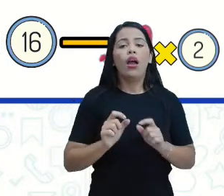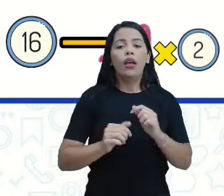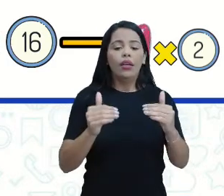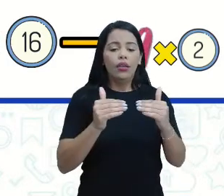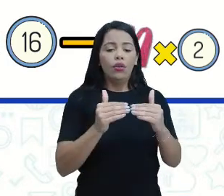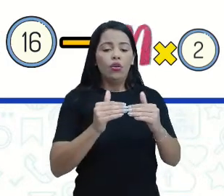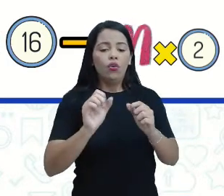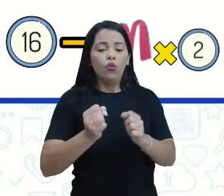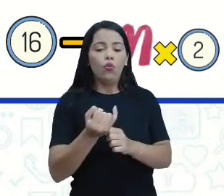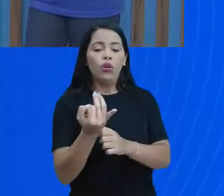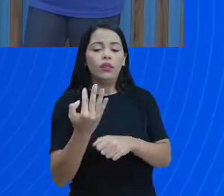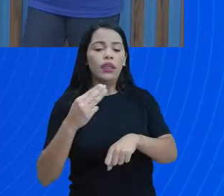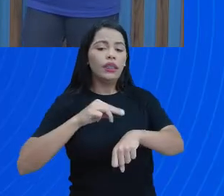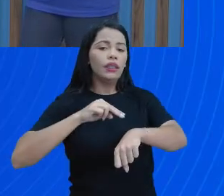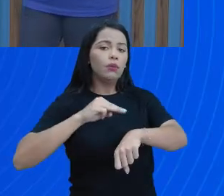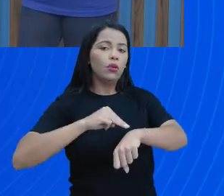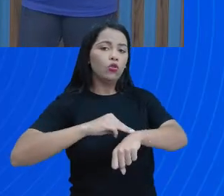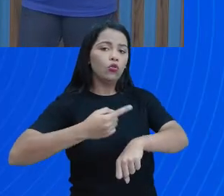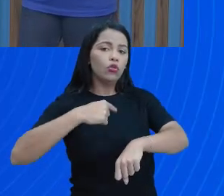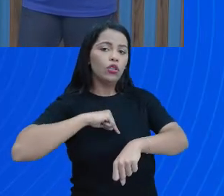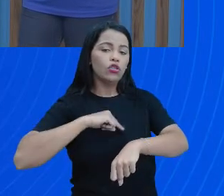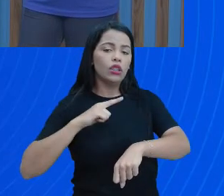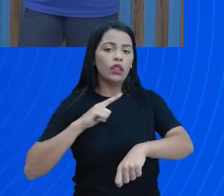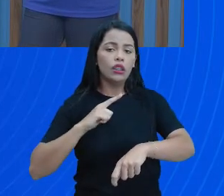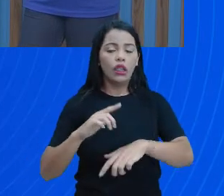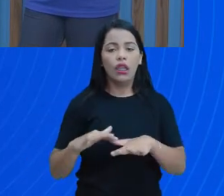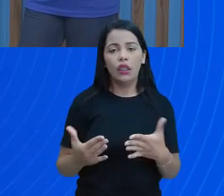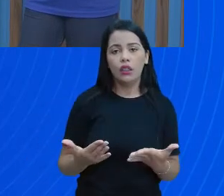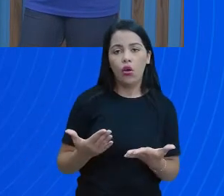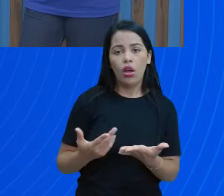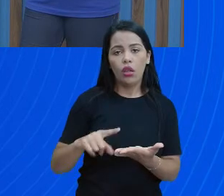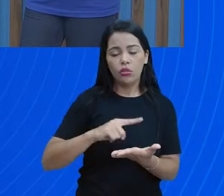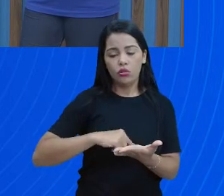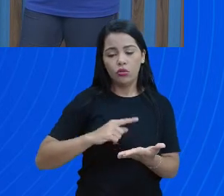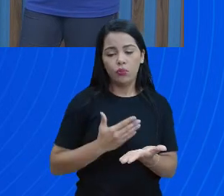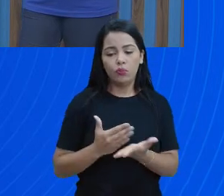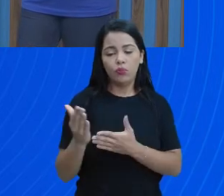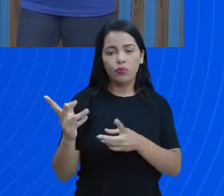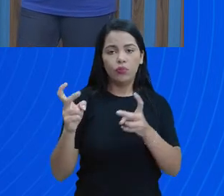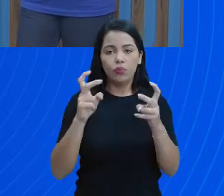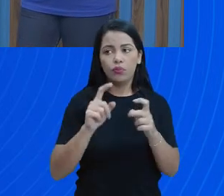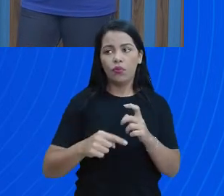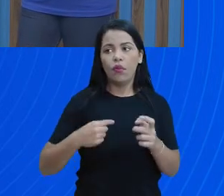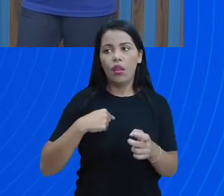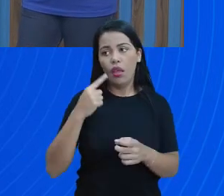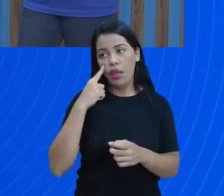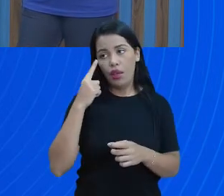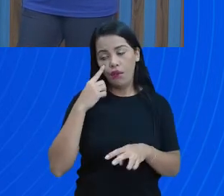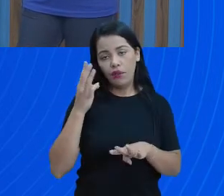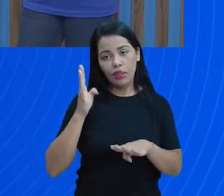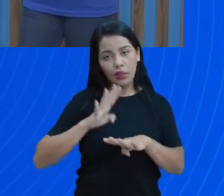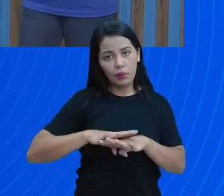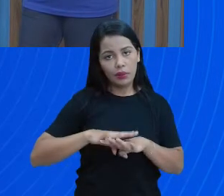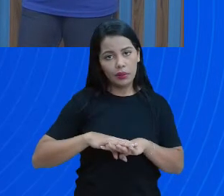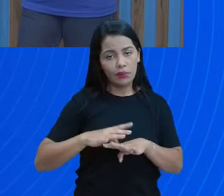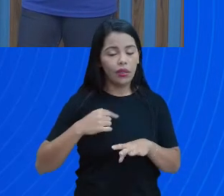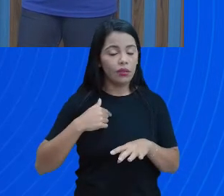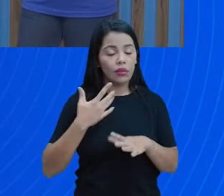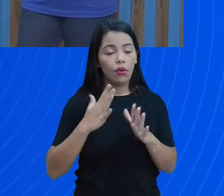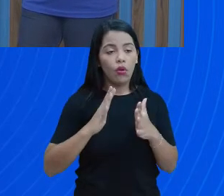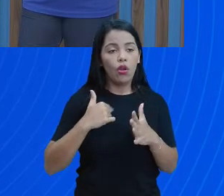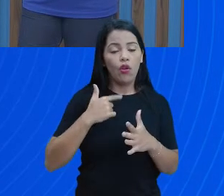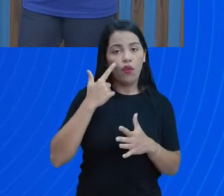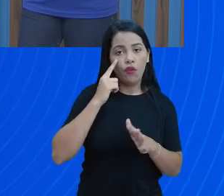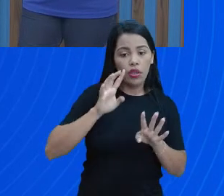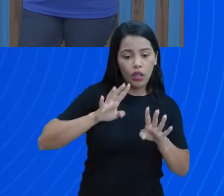de minutos que a gente tem. O que começa a perceber que eu vi isso matematicamente falando, quer dizer, graficamente